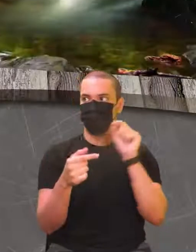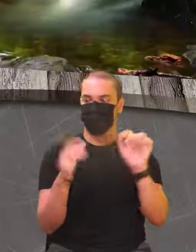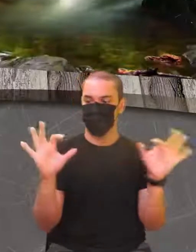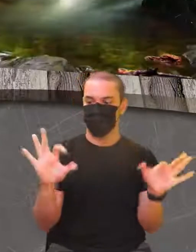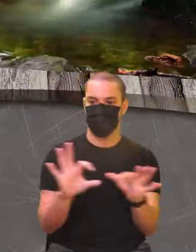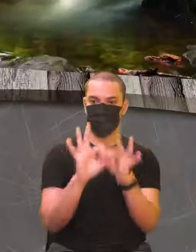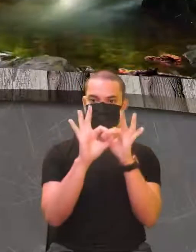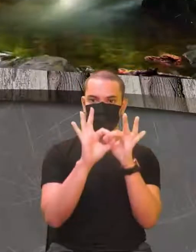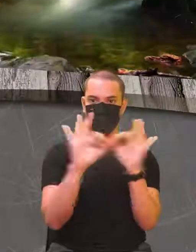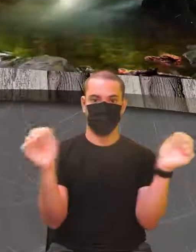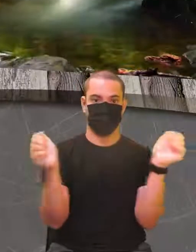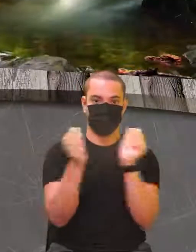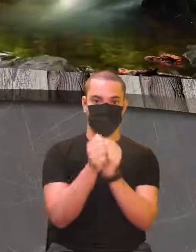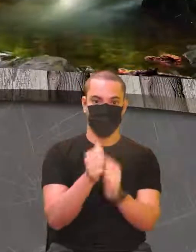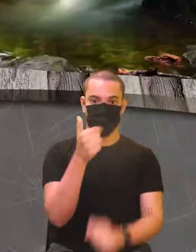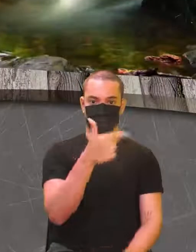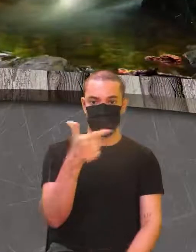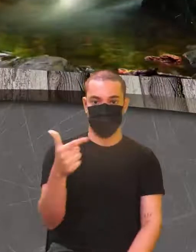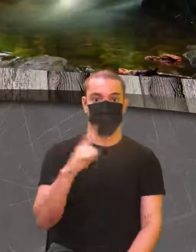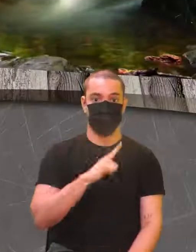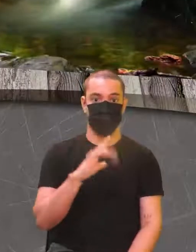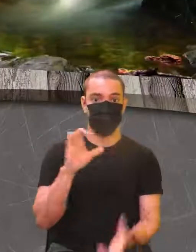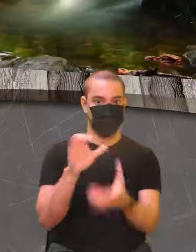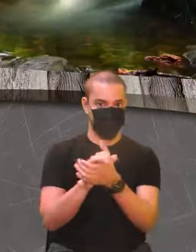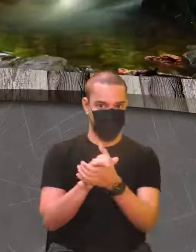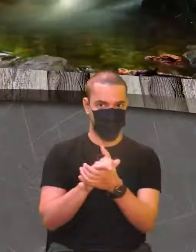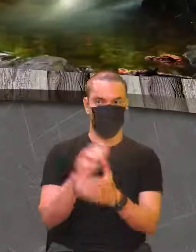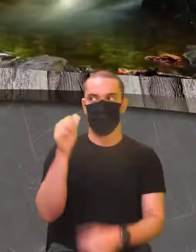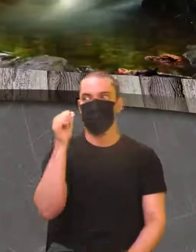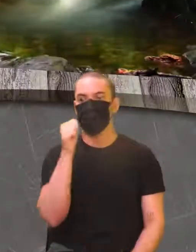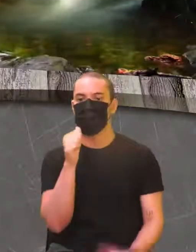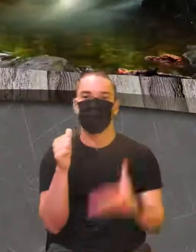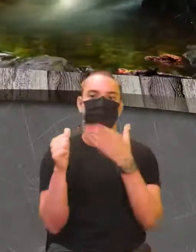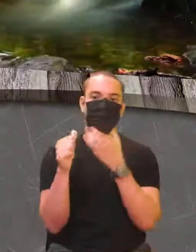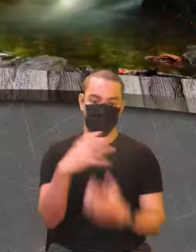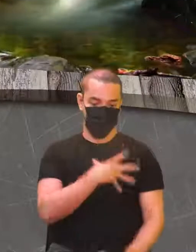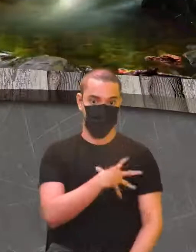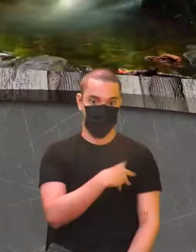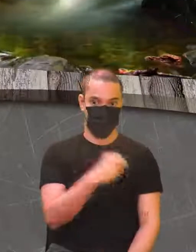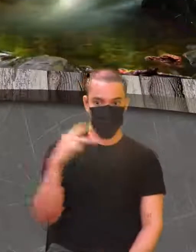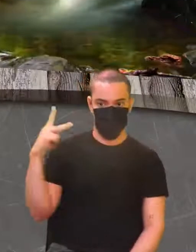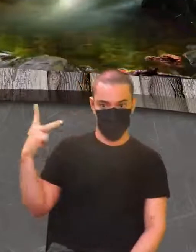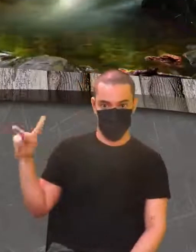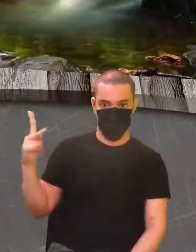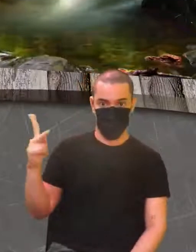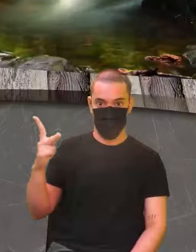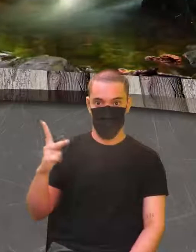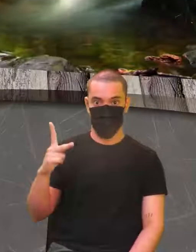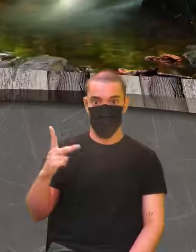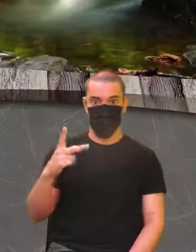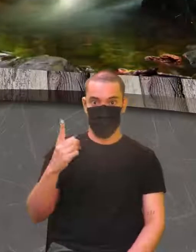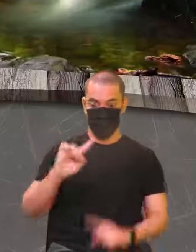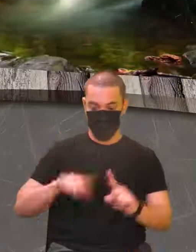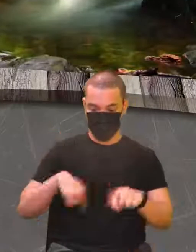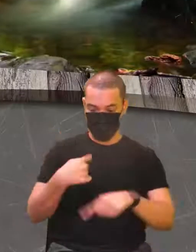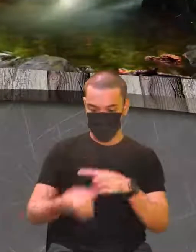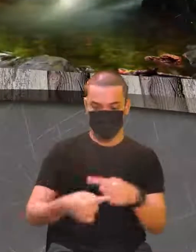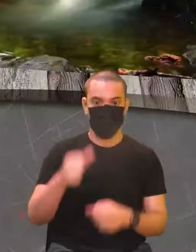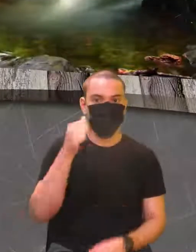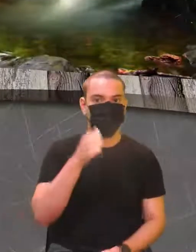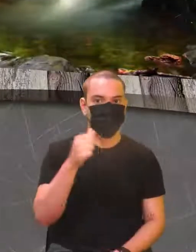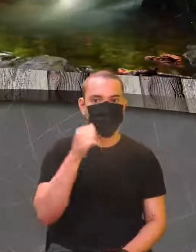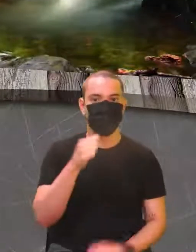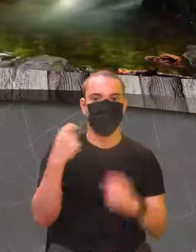unir aos 22X. Ele tem um casal de filhos, né, gente? Então, ó, para formar a filhinha dele, ele teve